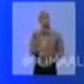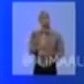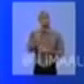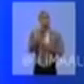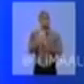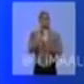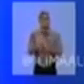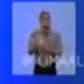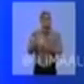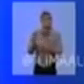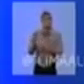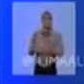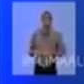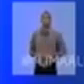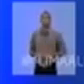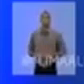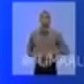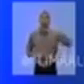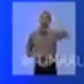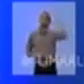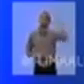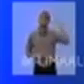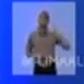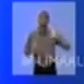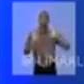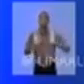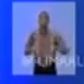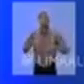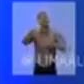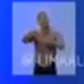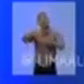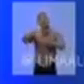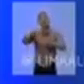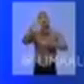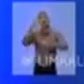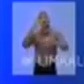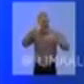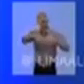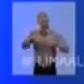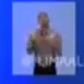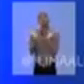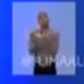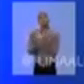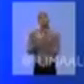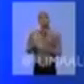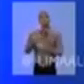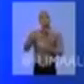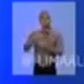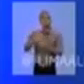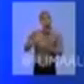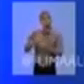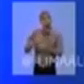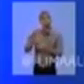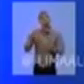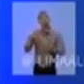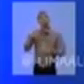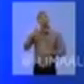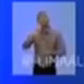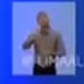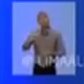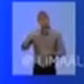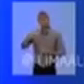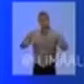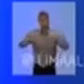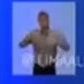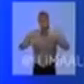foi citada pela candidata Jandira na pergunta dela e eu quero, com respeito a você, telespectador, esclarecer que a TV Globo não é